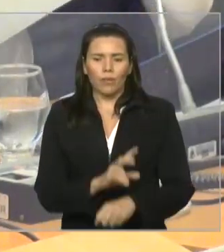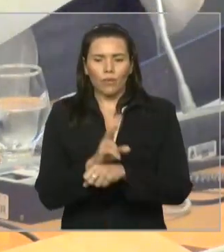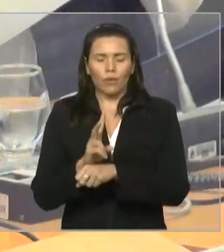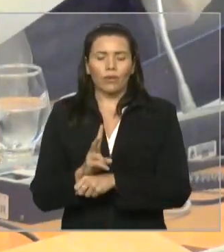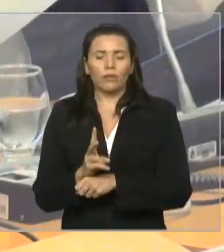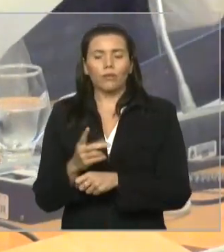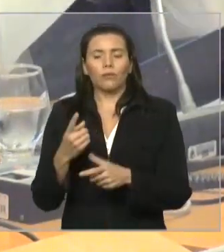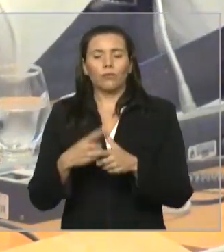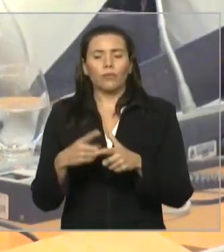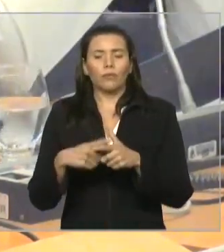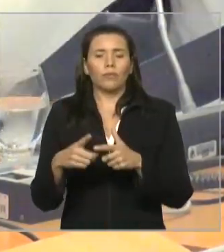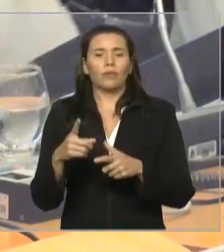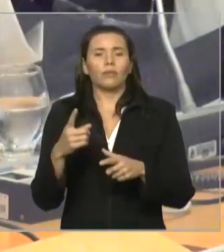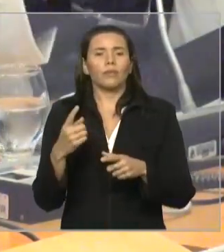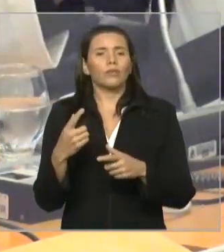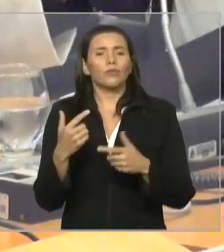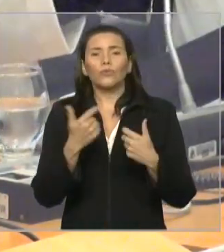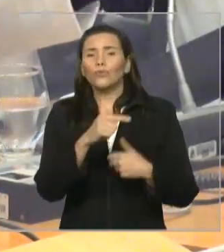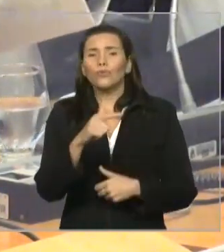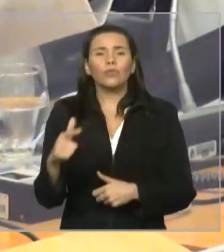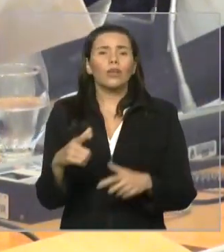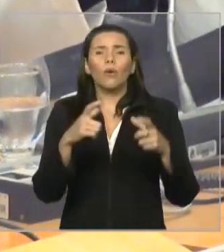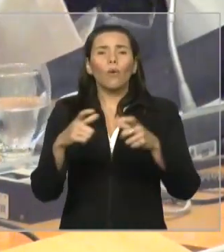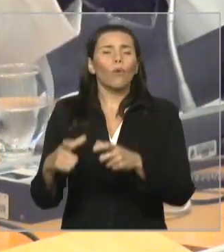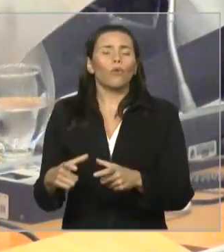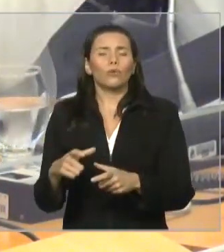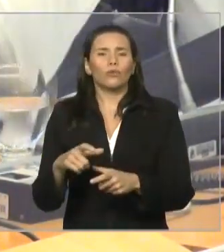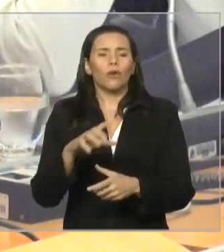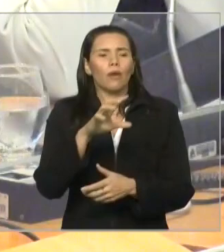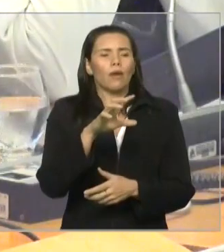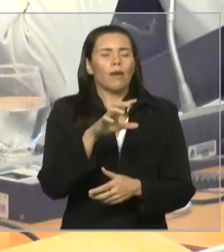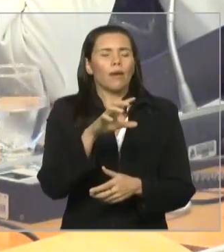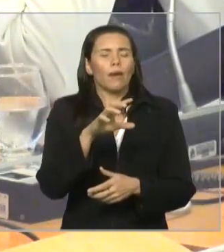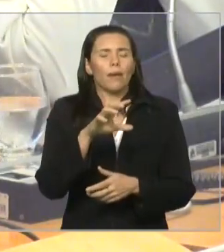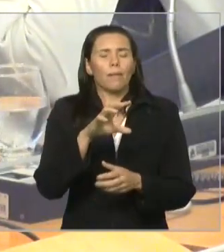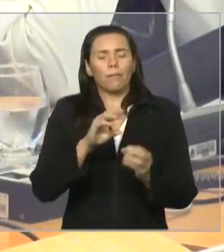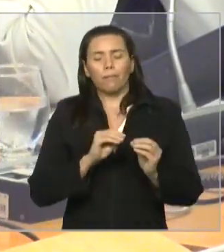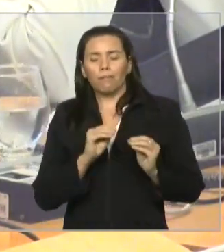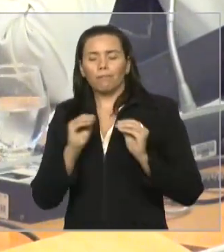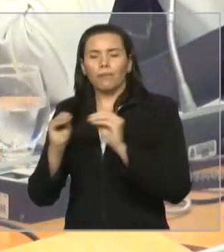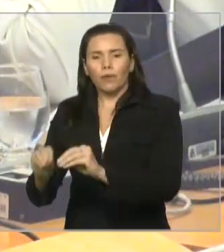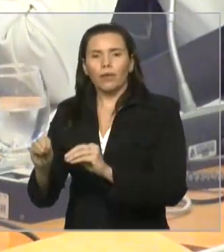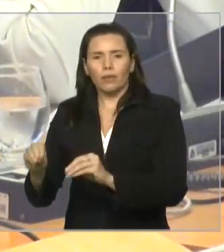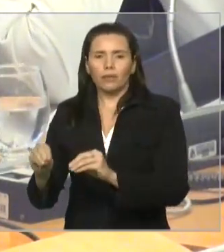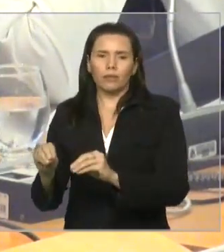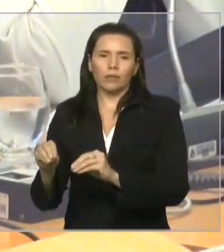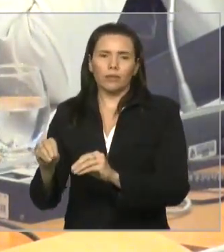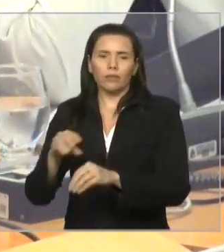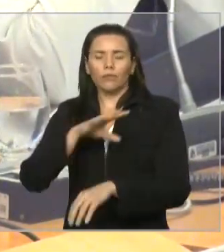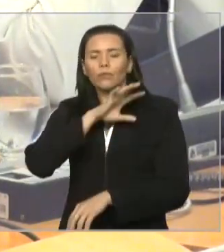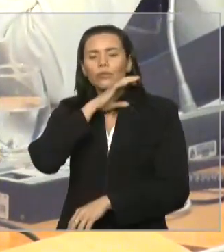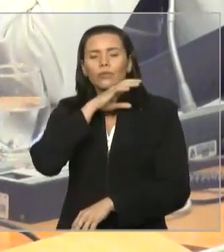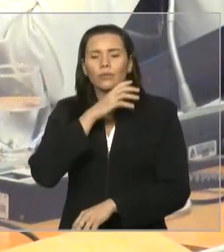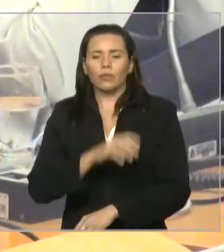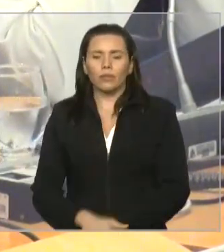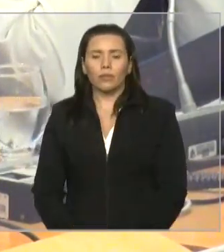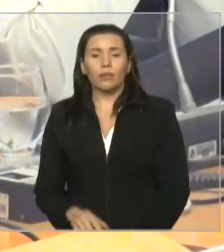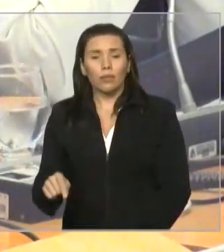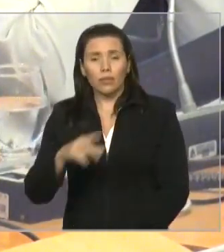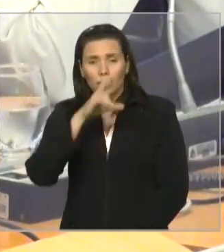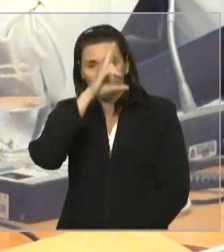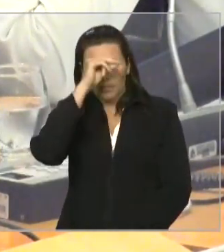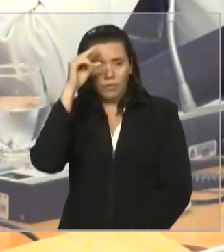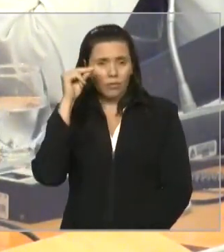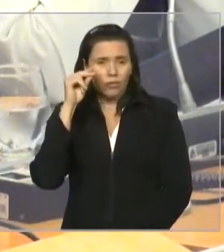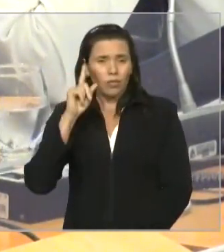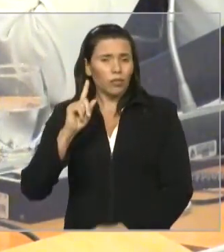não têm onde botar esses animais. E as prefeituras não cedem nenhuma ambiência física que